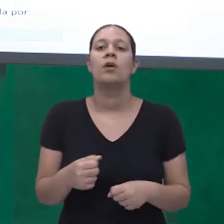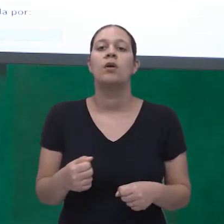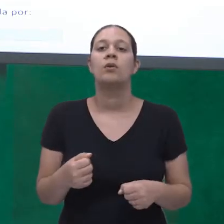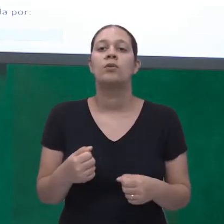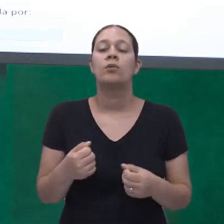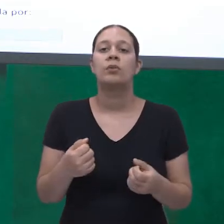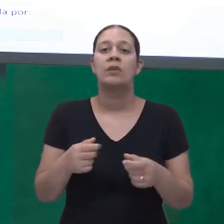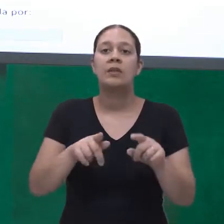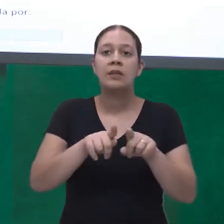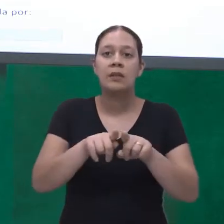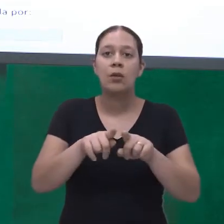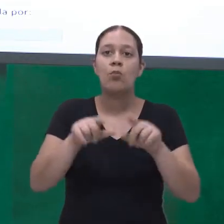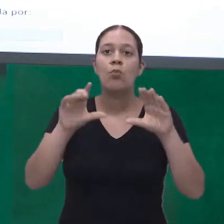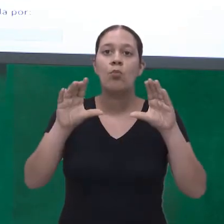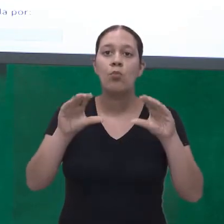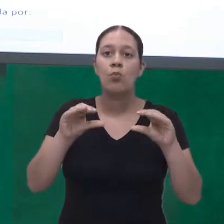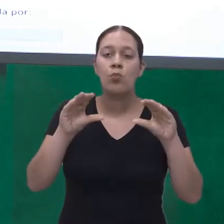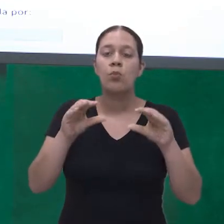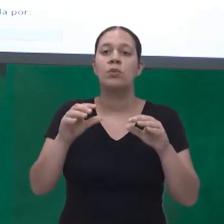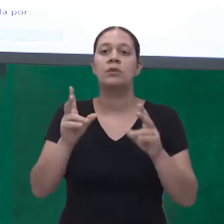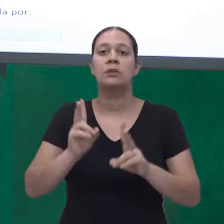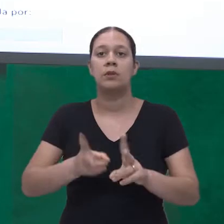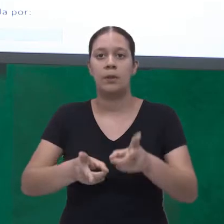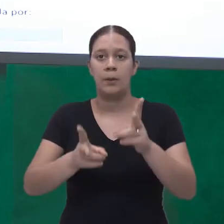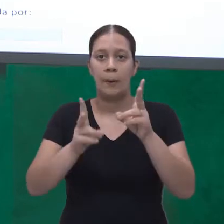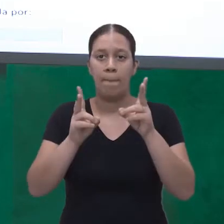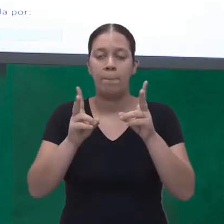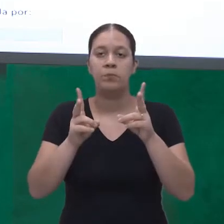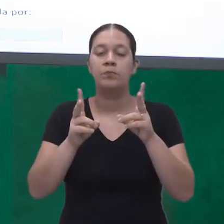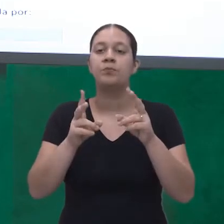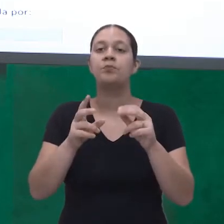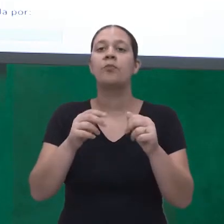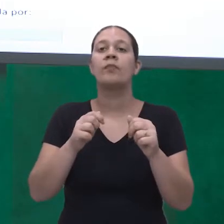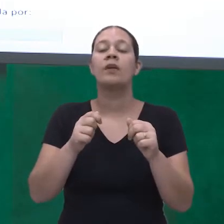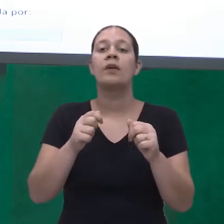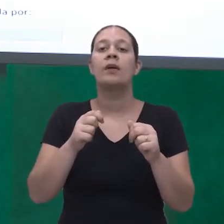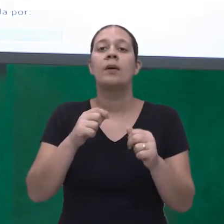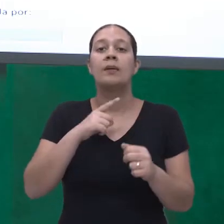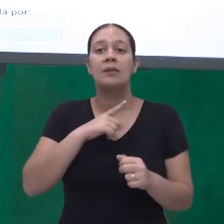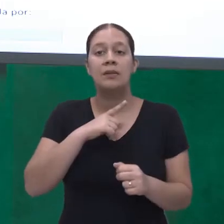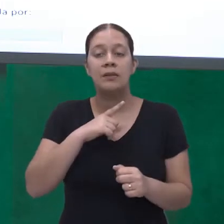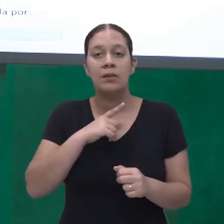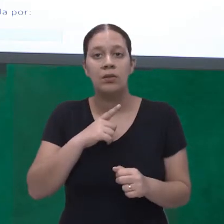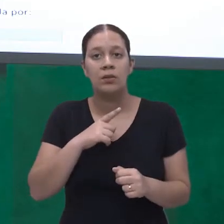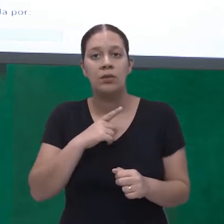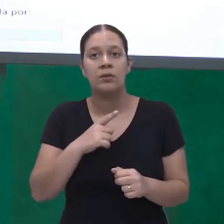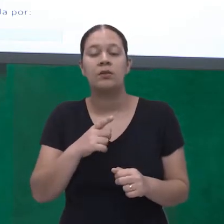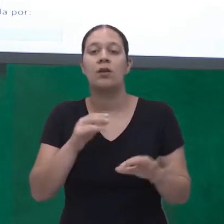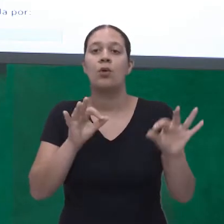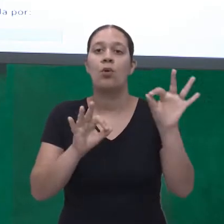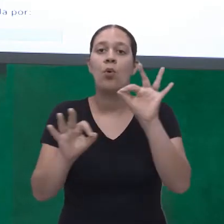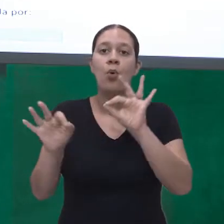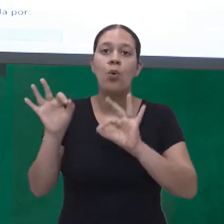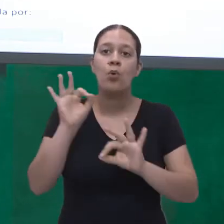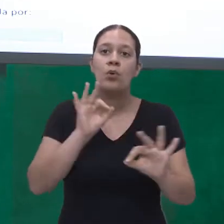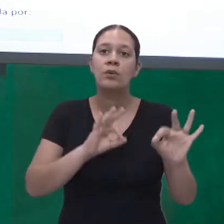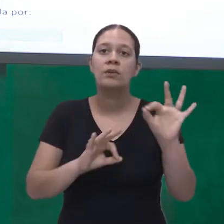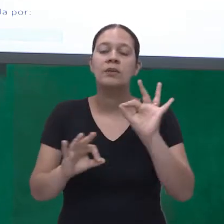forma e volume constante. É um estado físico extremamente